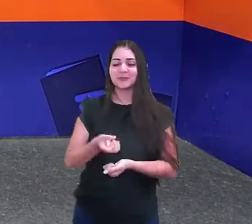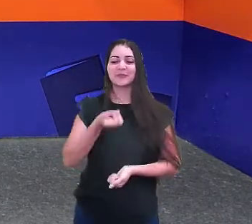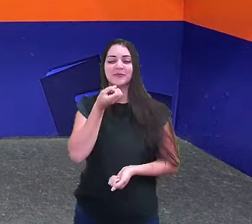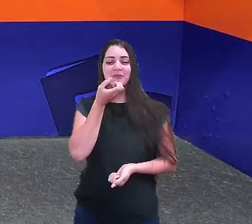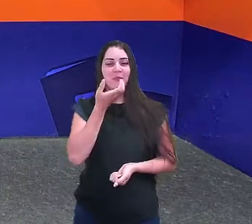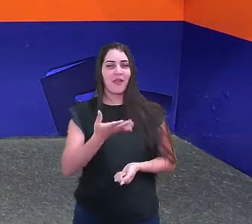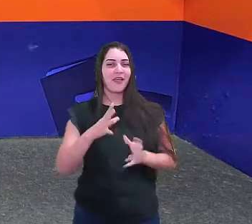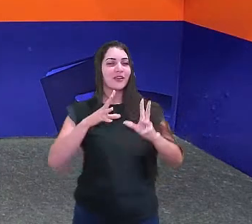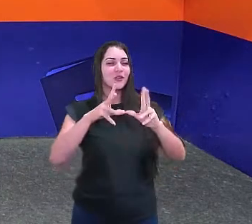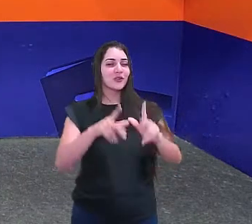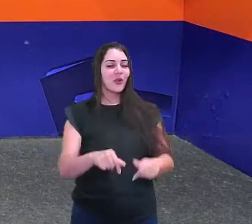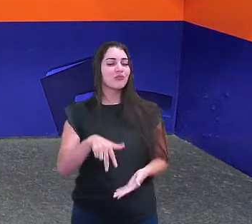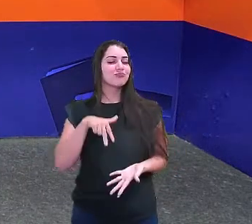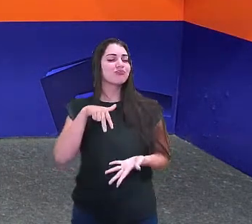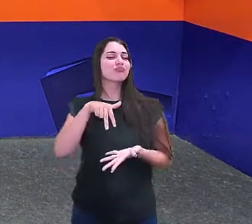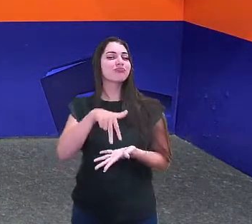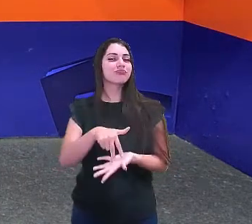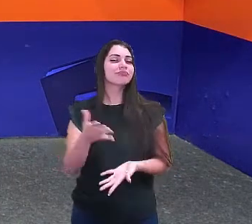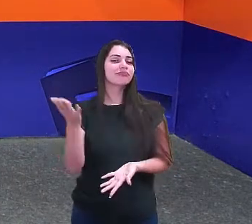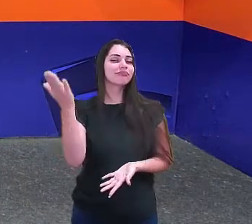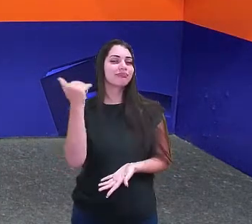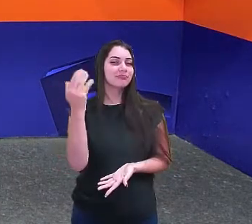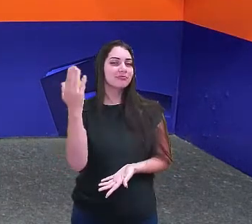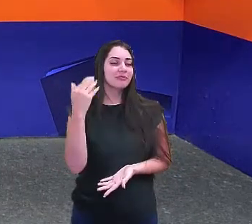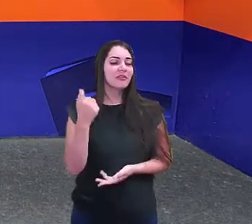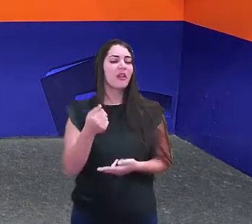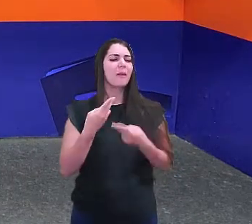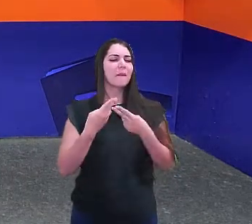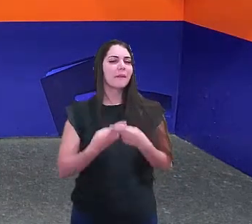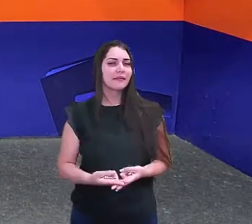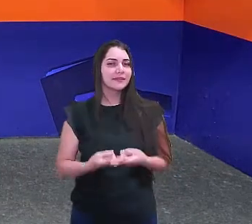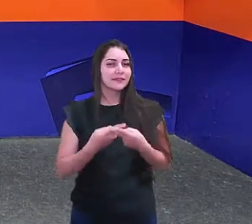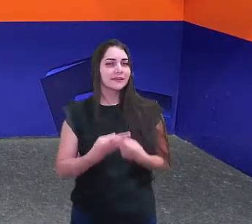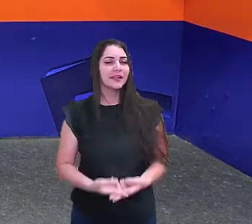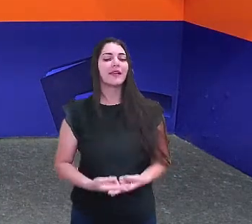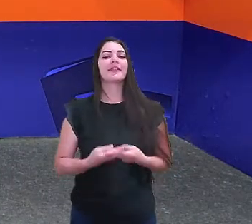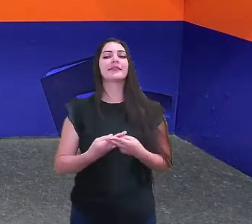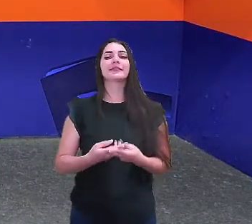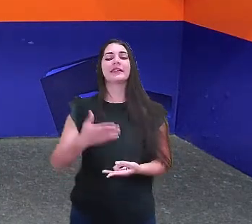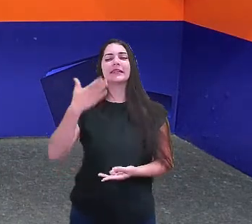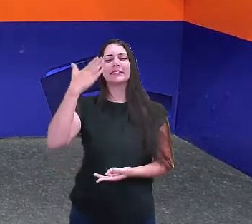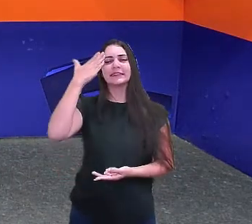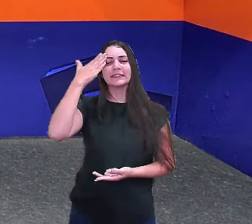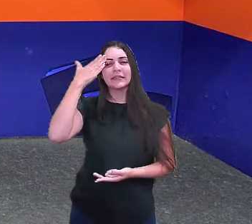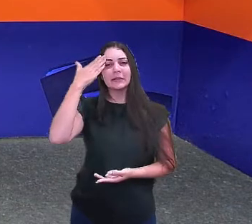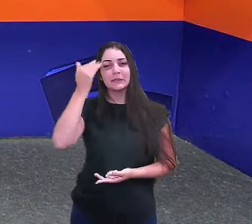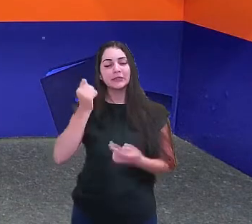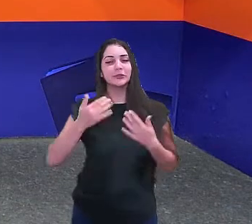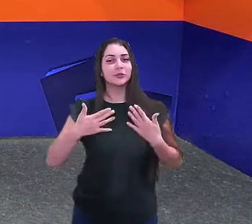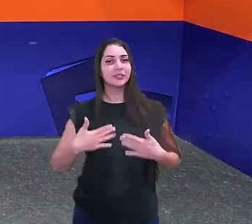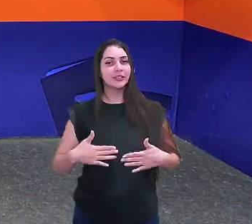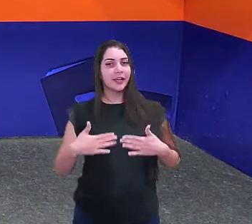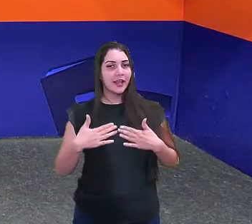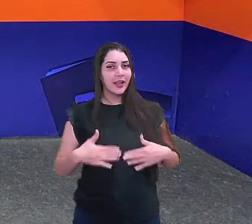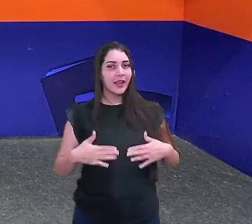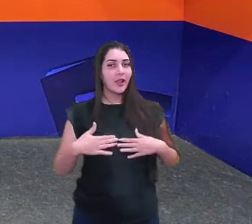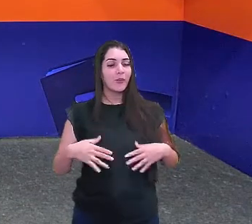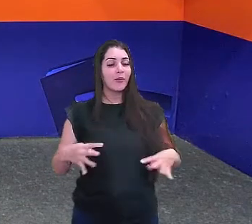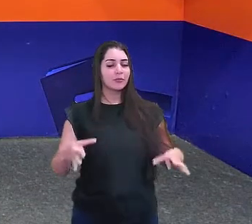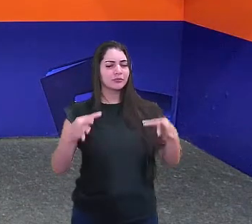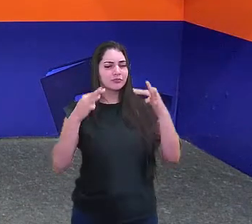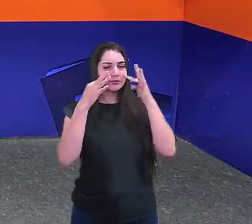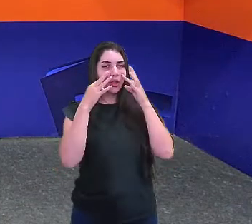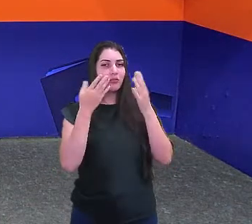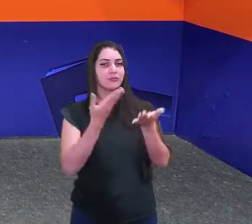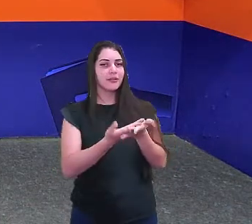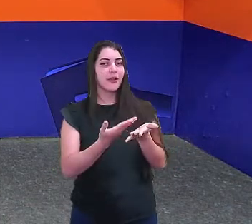mundo preparado? Então vamos lá, com muita paciência, com muita sabedoria, com muita calma, prestando atenção na aula de hoje, que